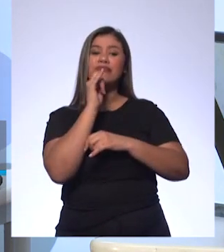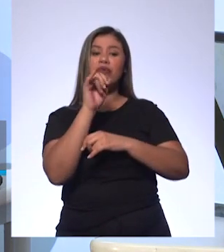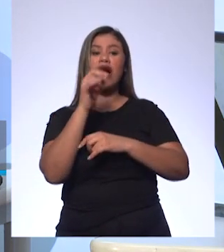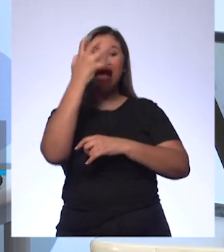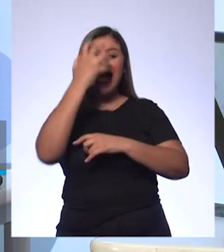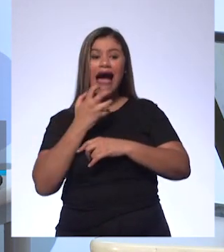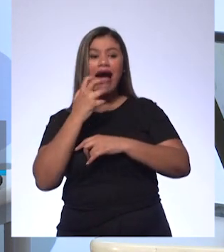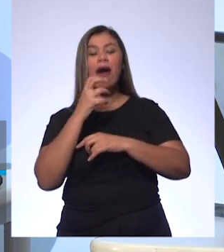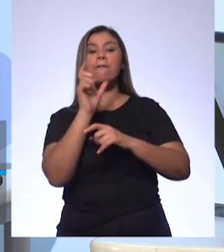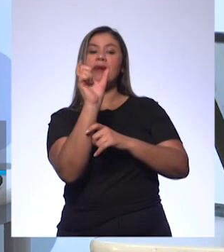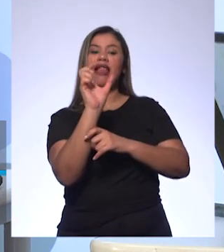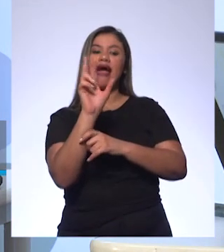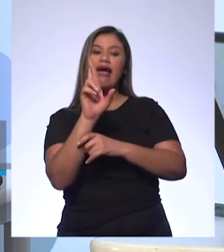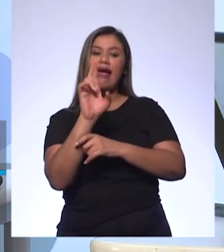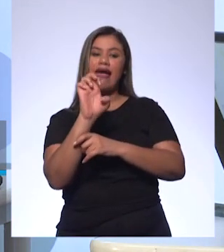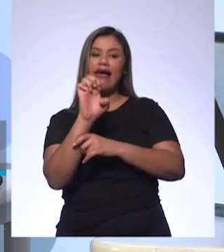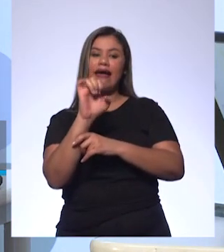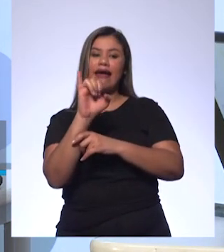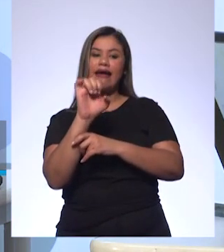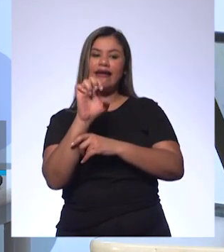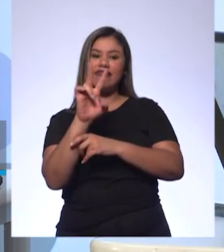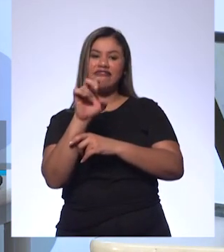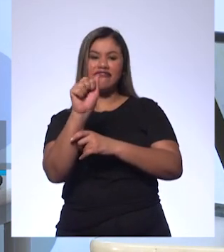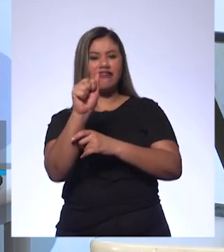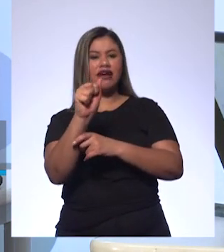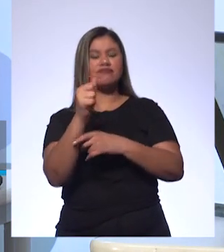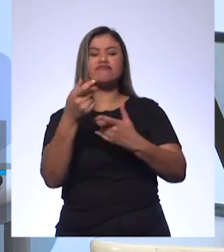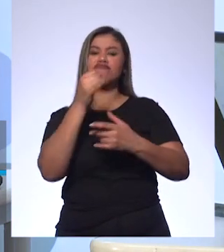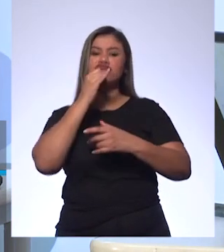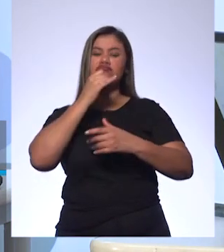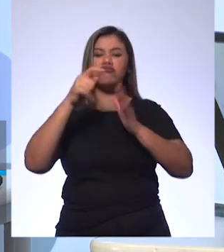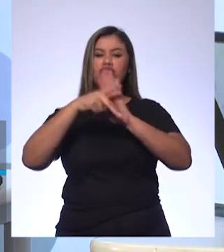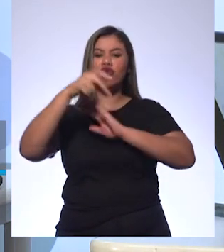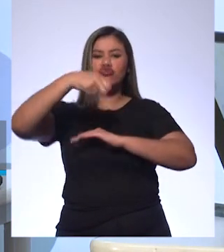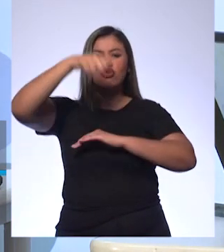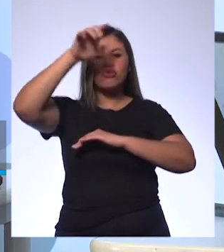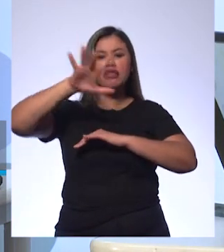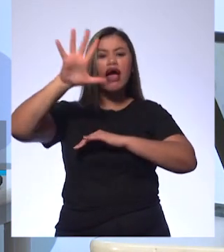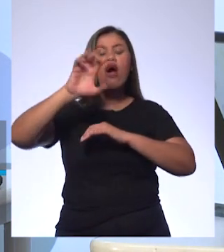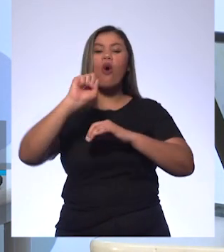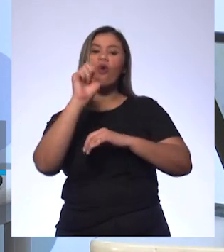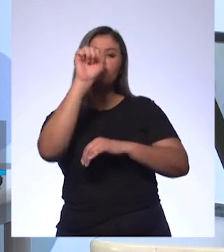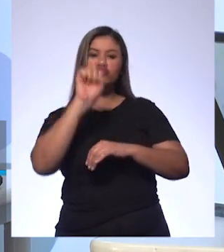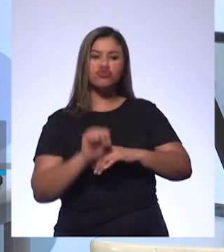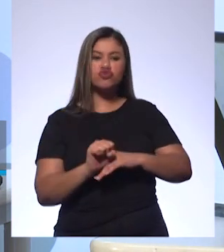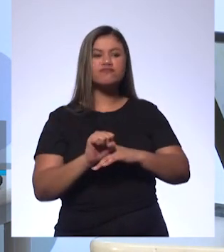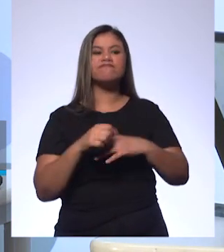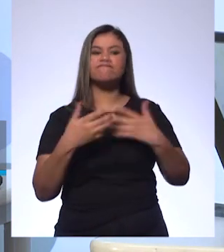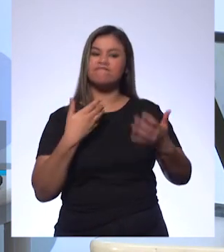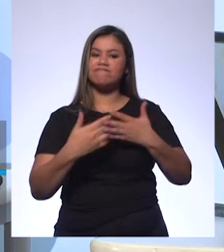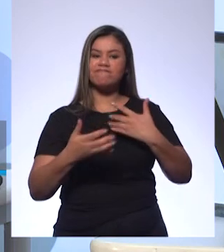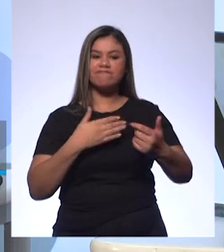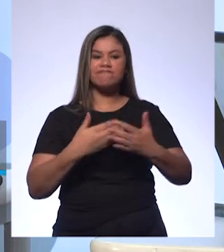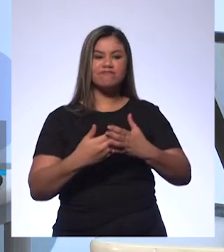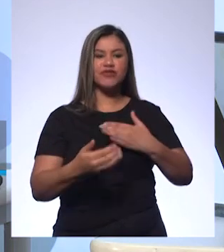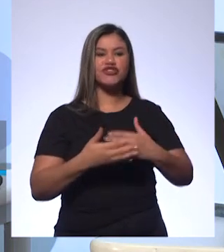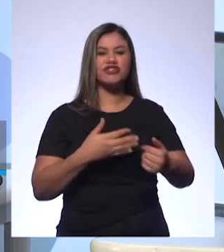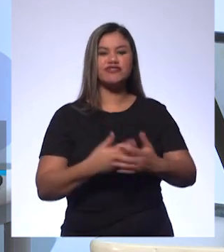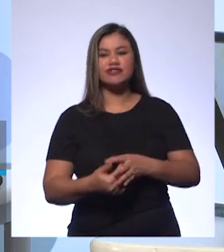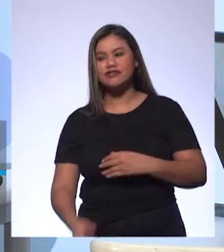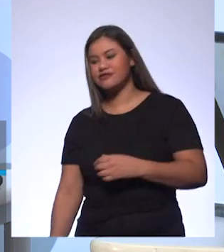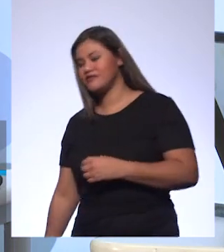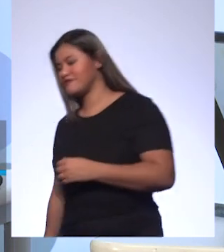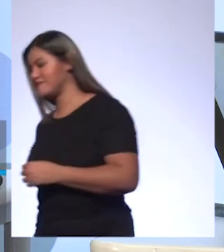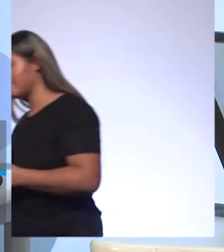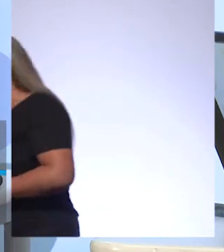pessoas também falam, não. É lá o pessoal do Nordeste ou do Sul. Ou o que seja, né? Eu enxergo dessa forma,